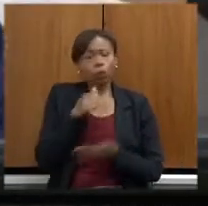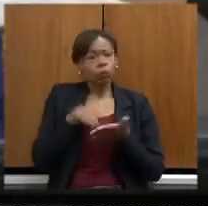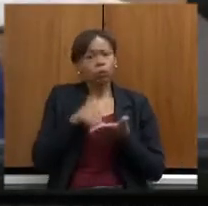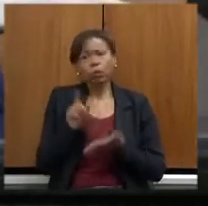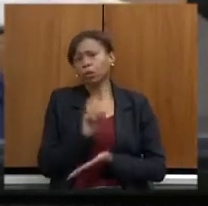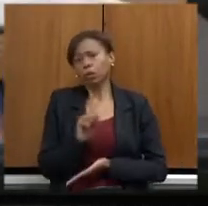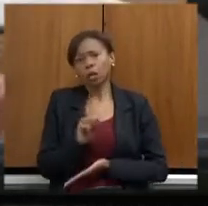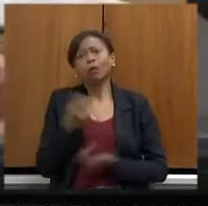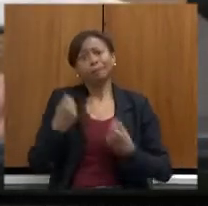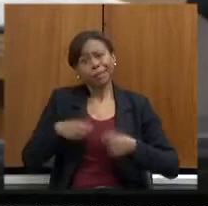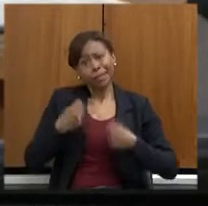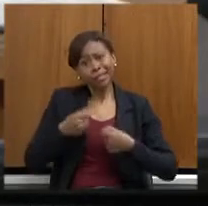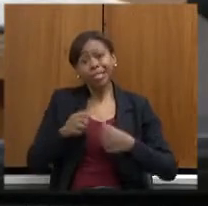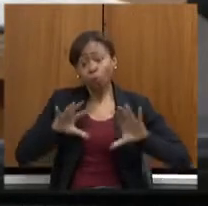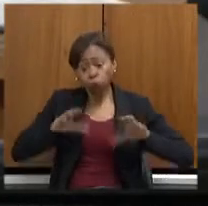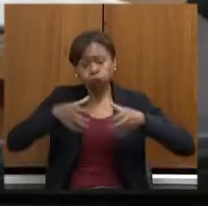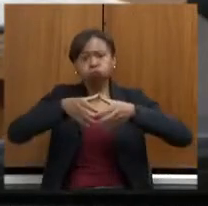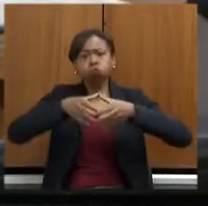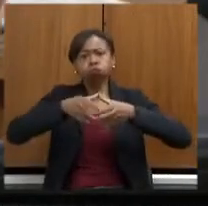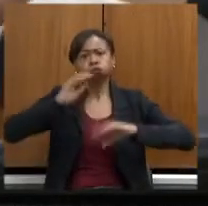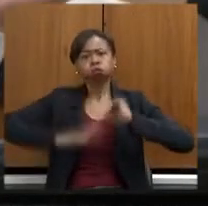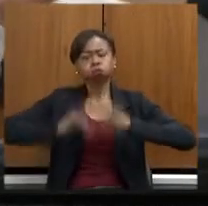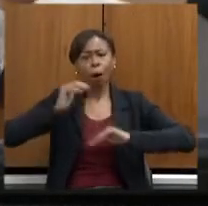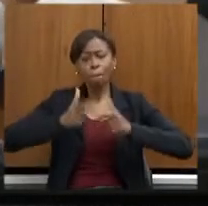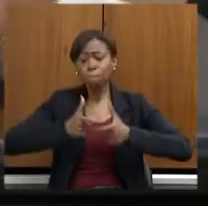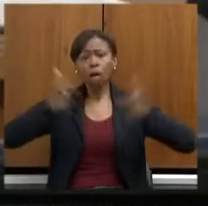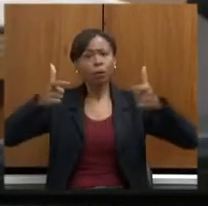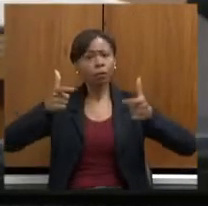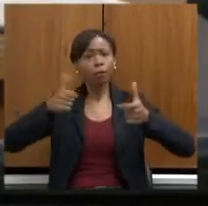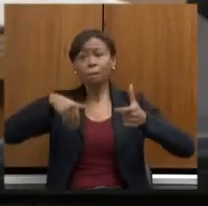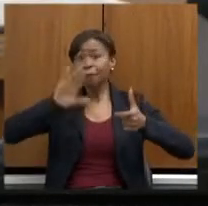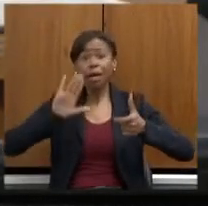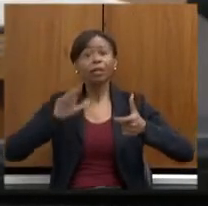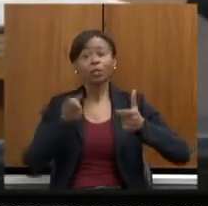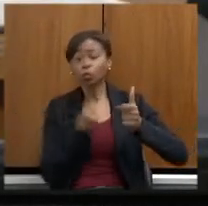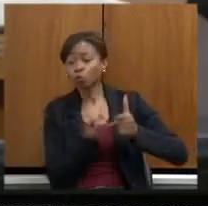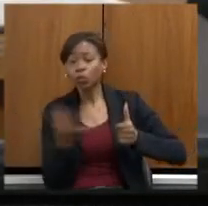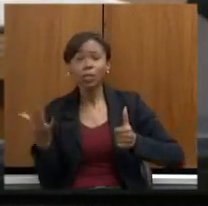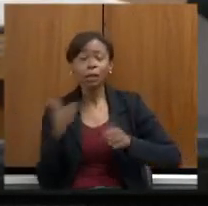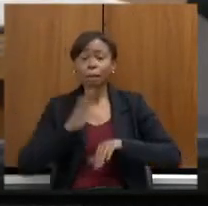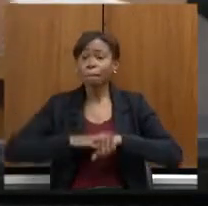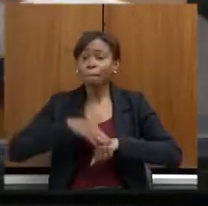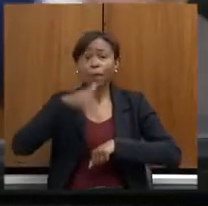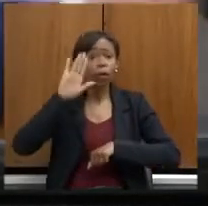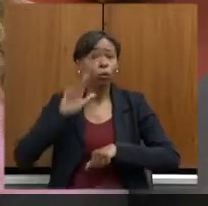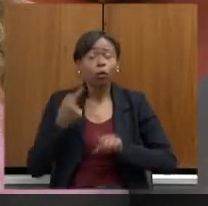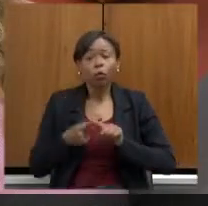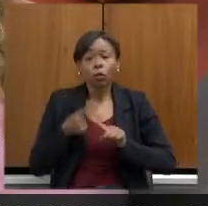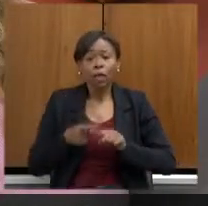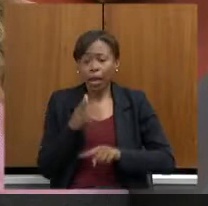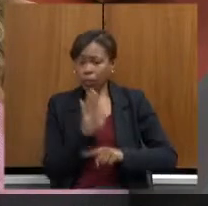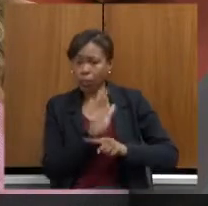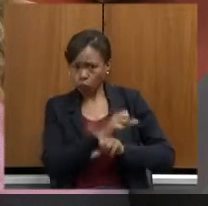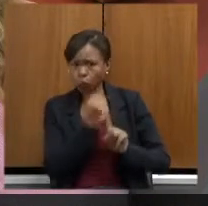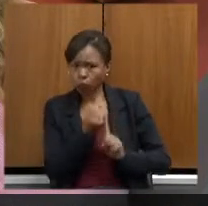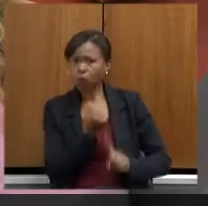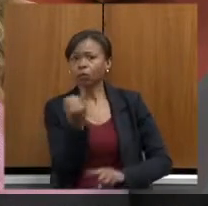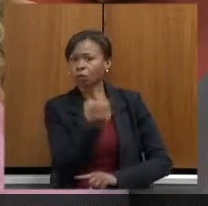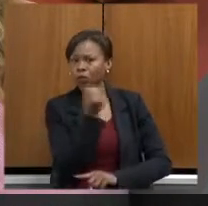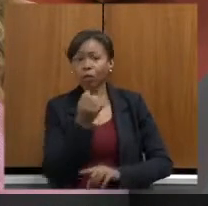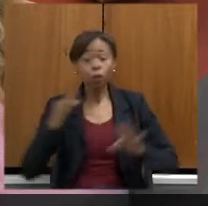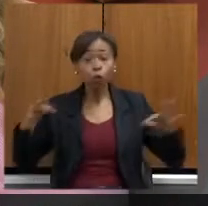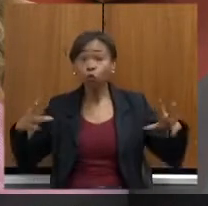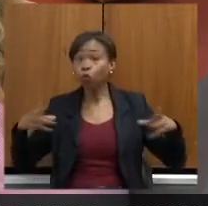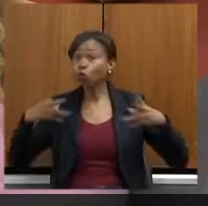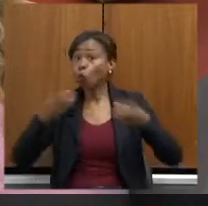gente sabe da necessidade de ter um corpo técnico montado no seu quantitativo porque assistente social importante todos são